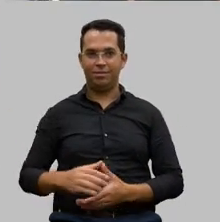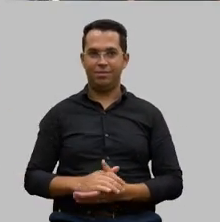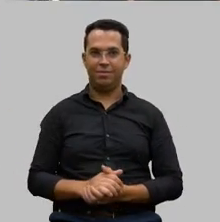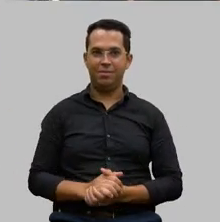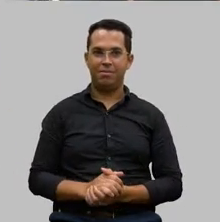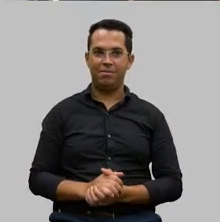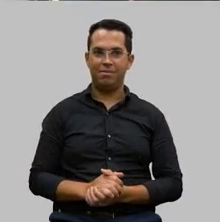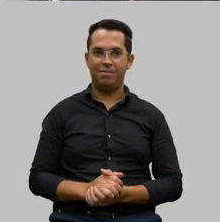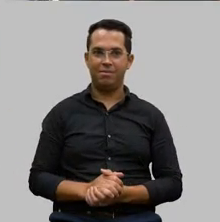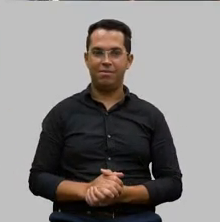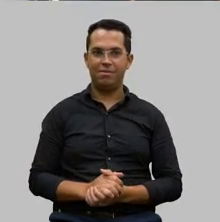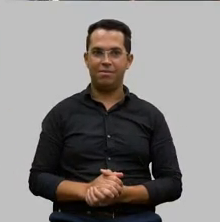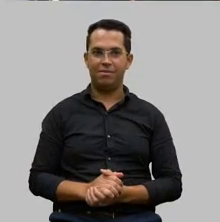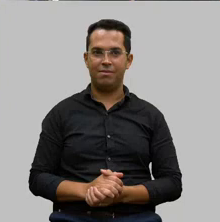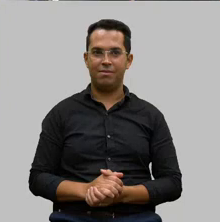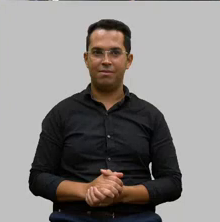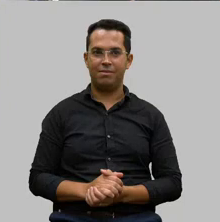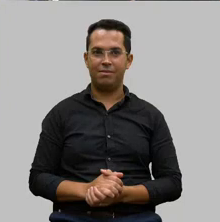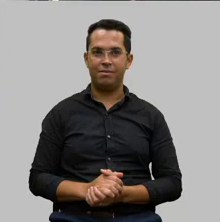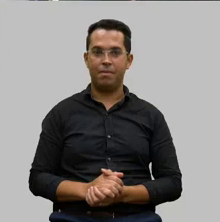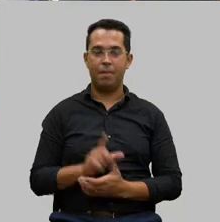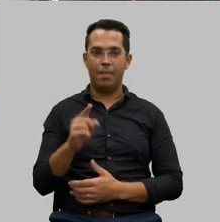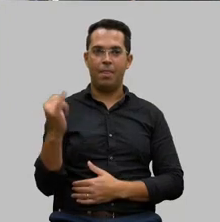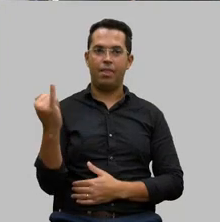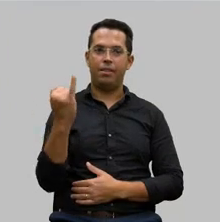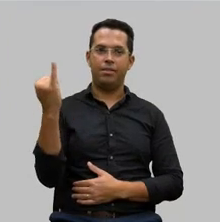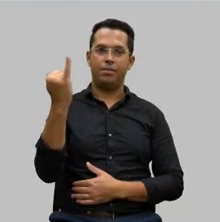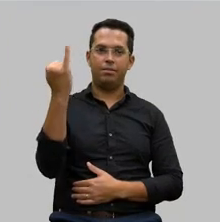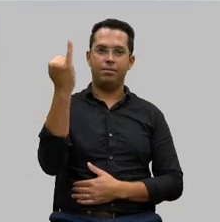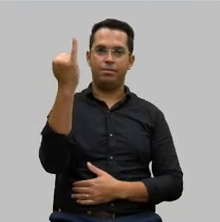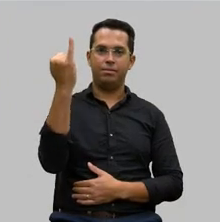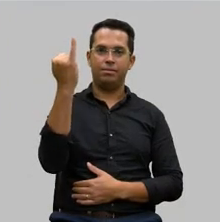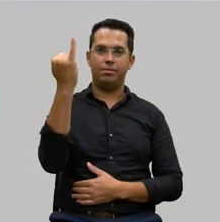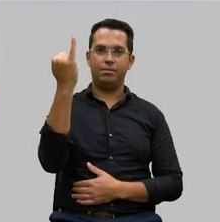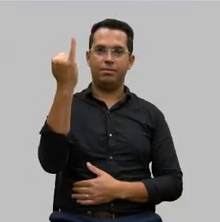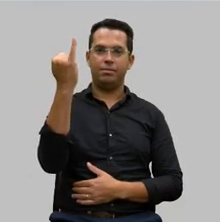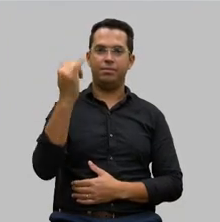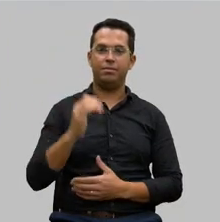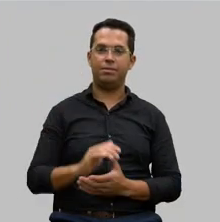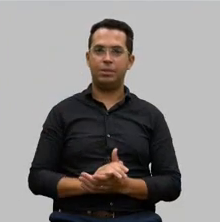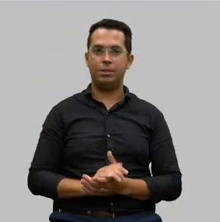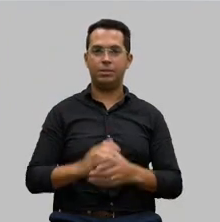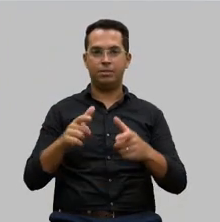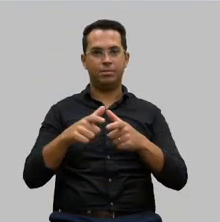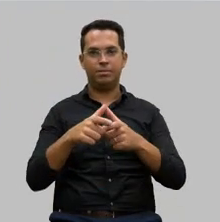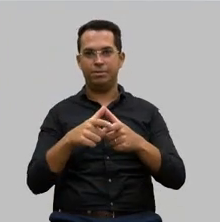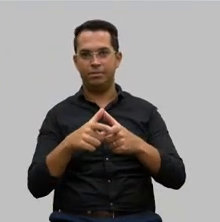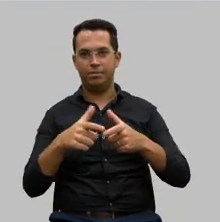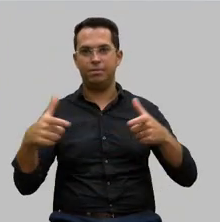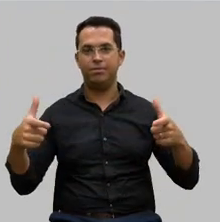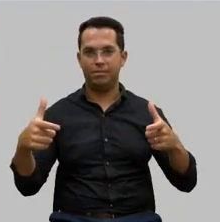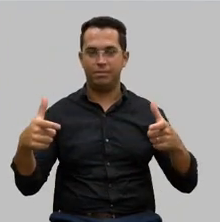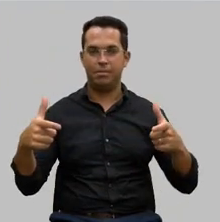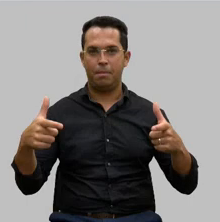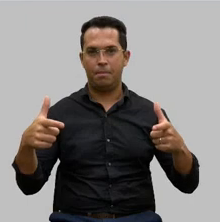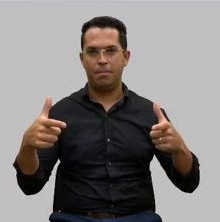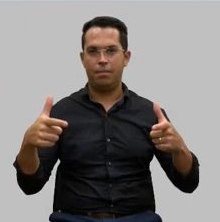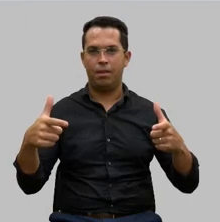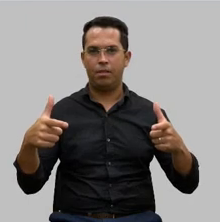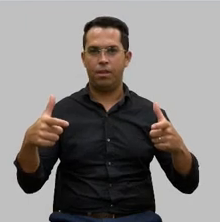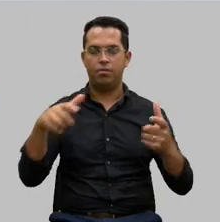gente e importante o seguinte se maior parte estão envelhecendo estão